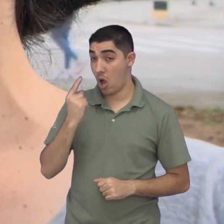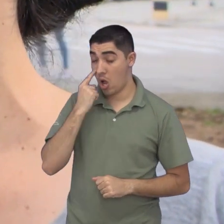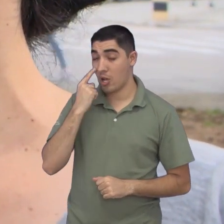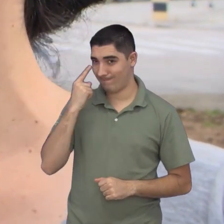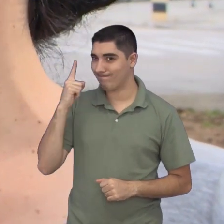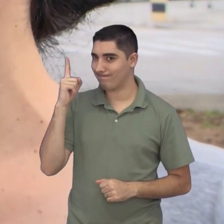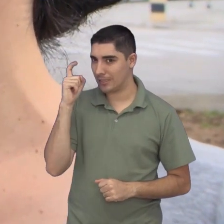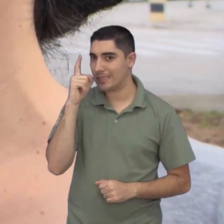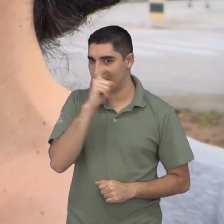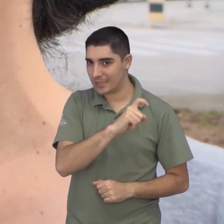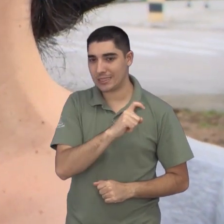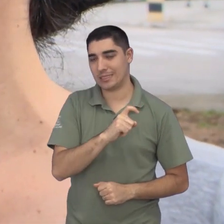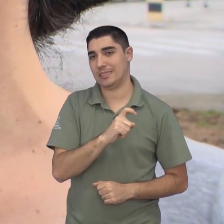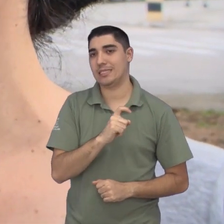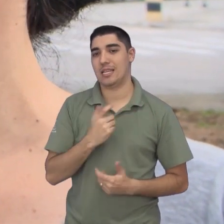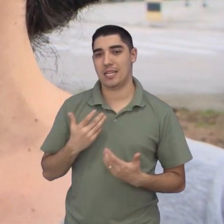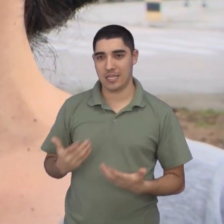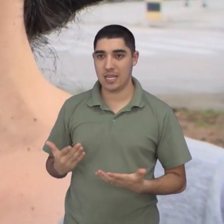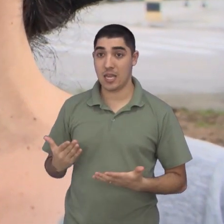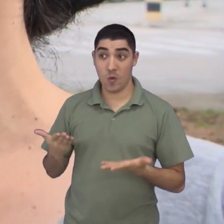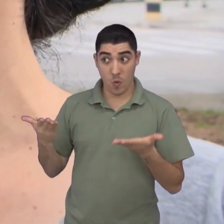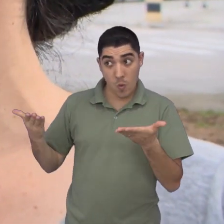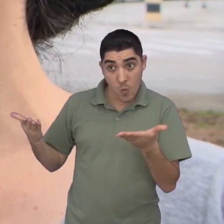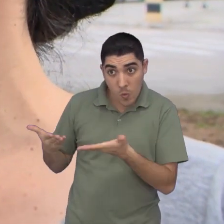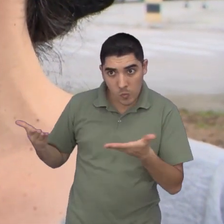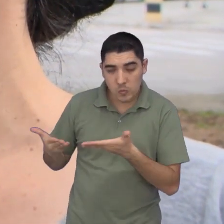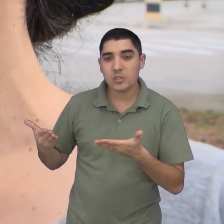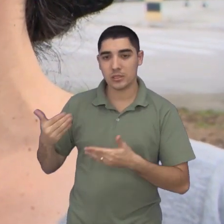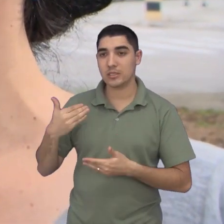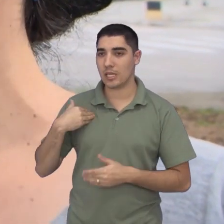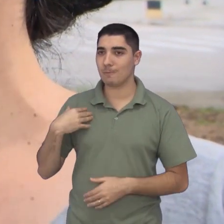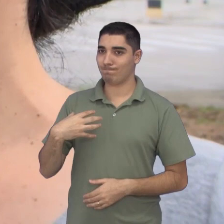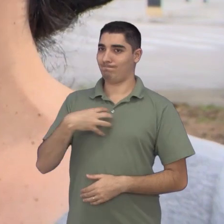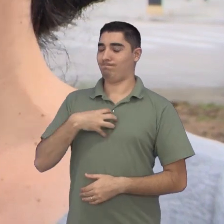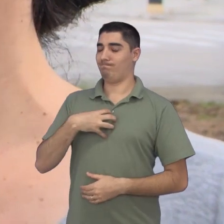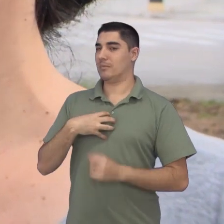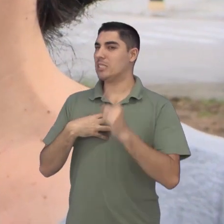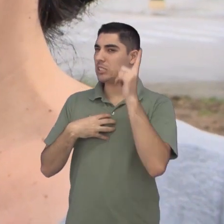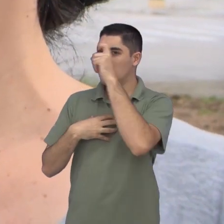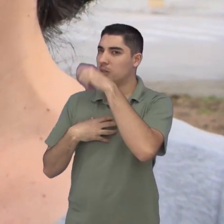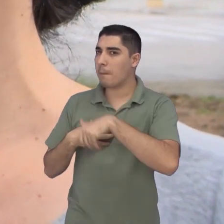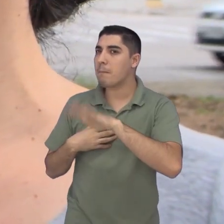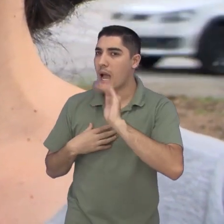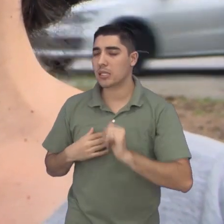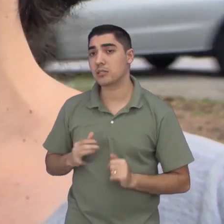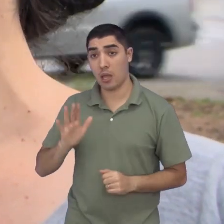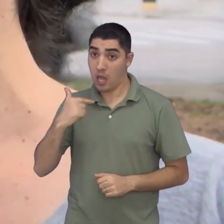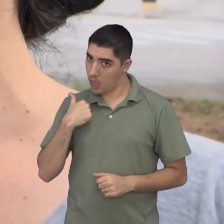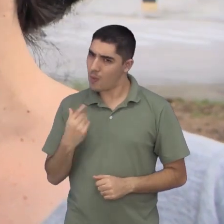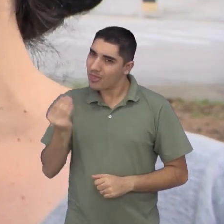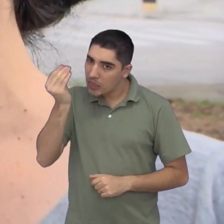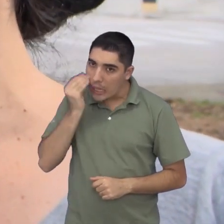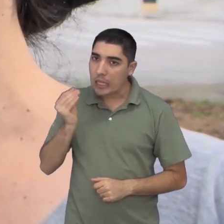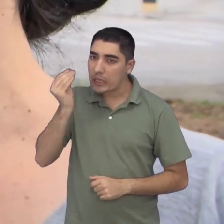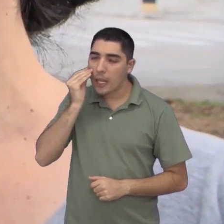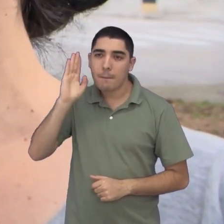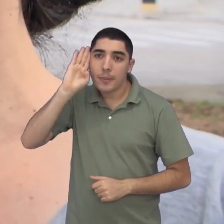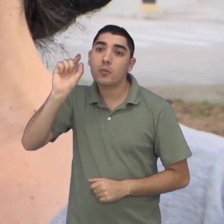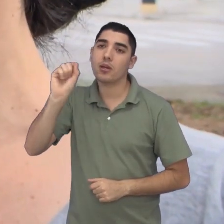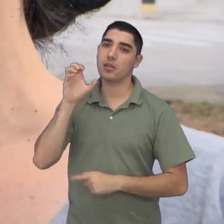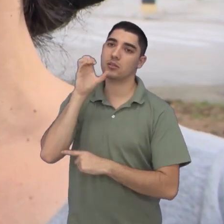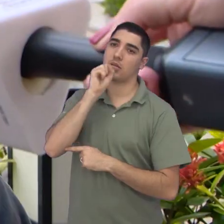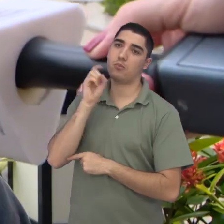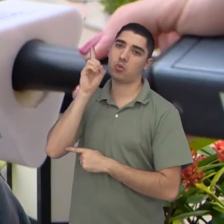né? Realmente, hoje em dia eu vejo a maior dificuldade, mas eu tenho tentado, principalmente no final de semana